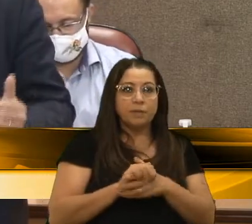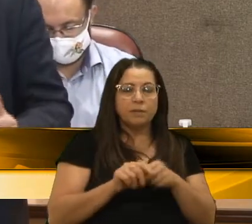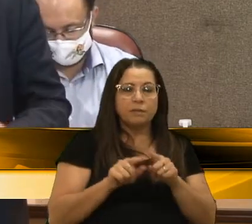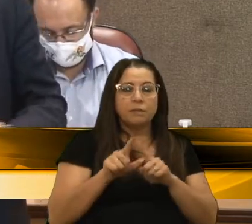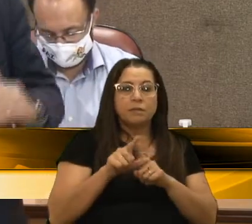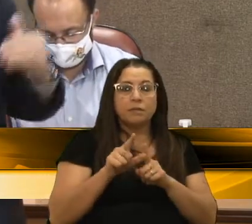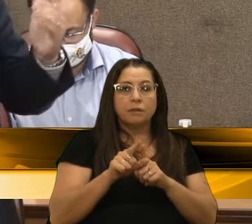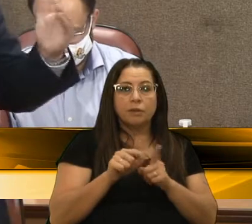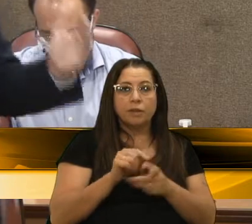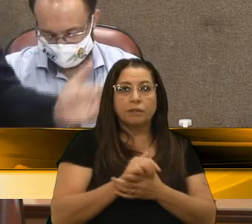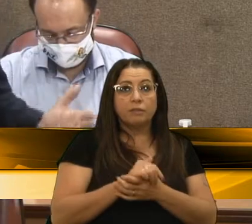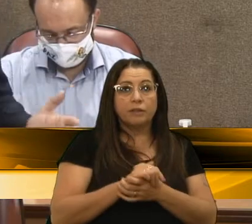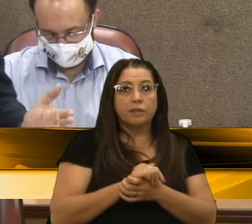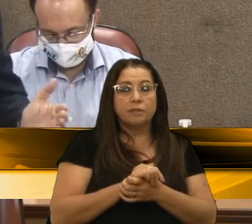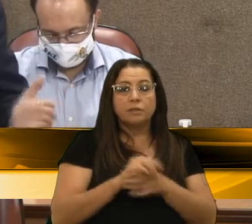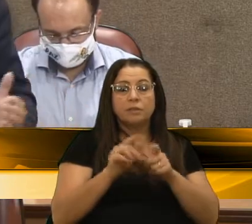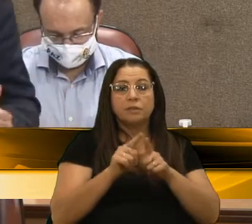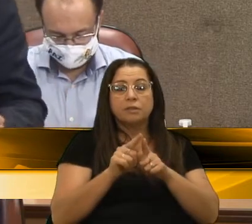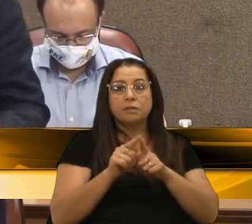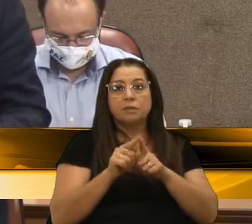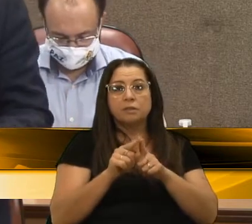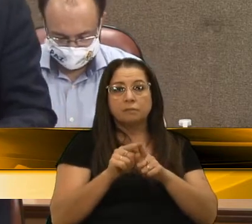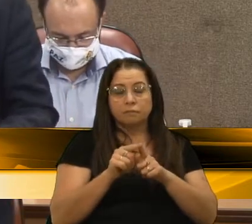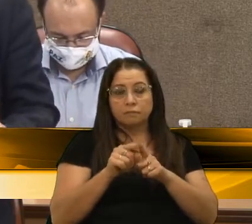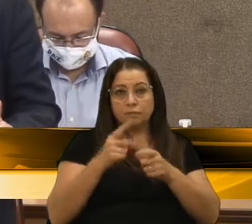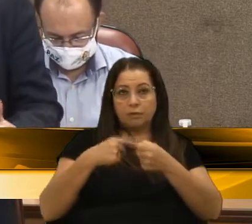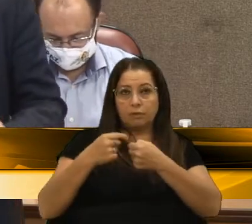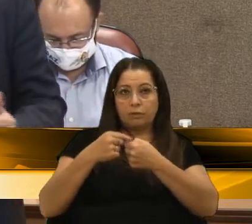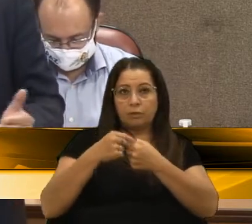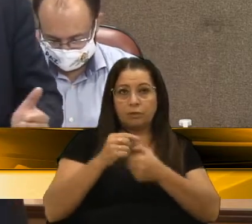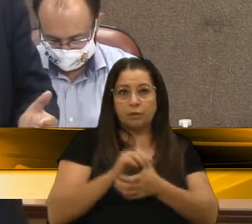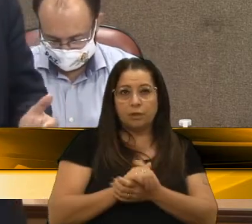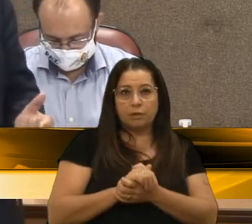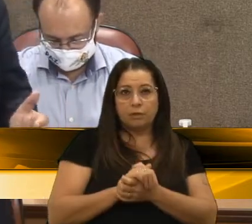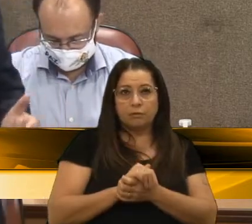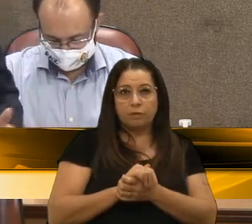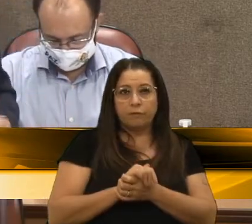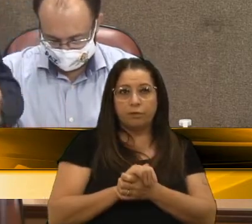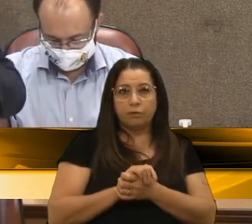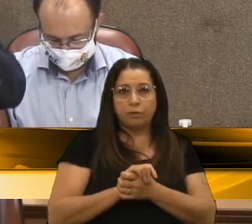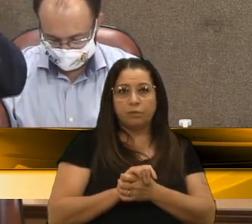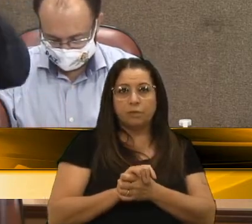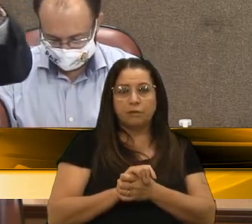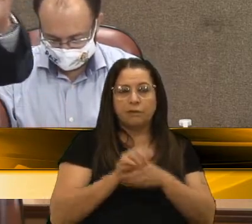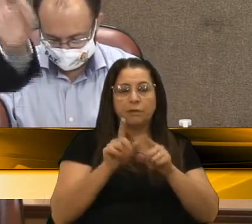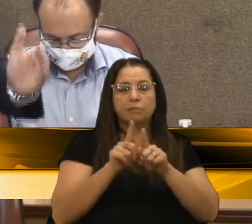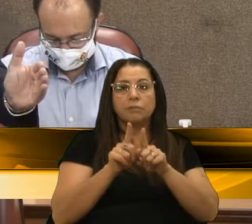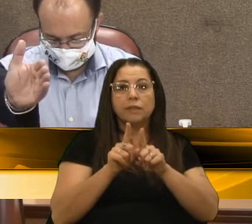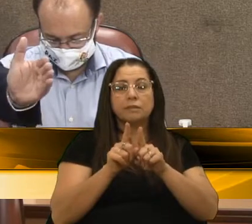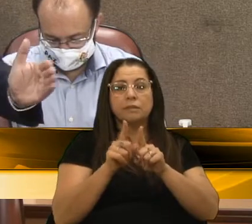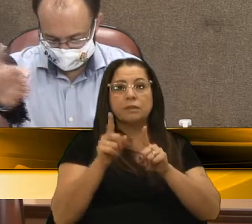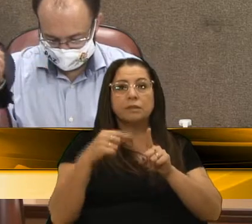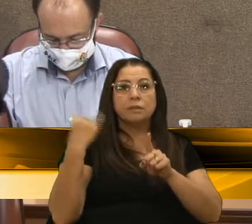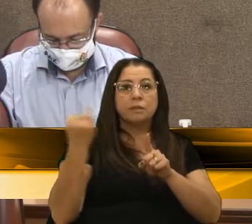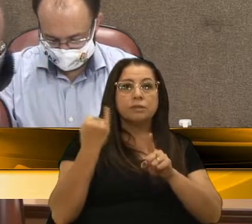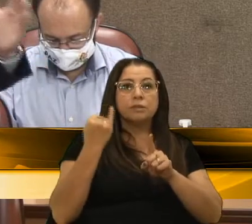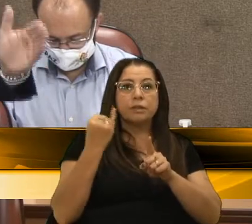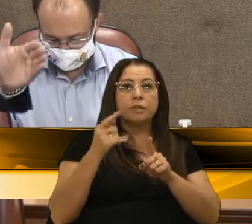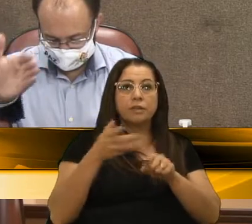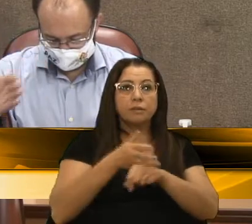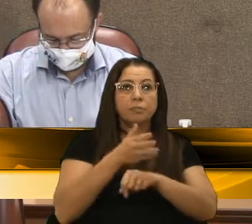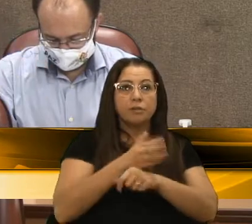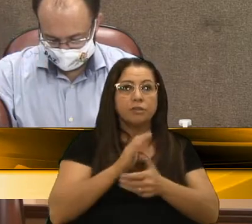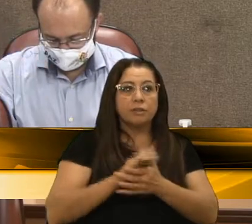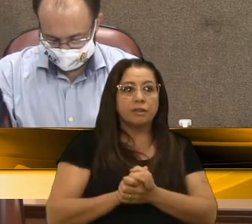interpretação entre os entes públicos do município de Caxias do Sul, bem como, também de grande importância, é a